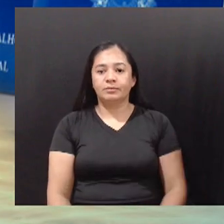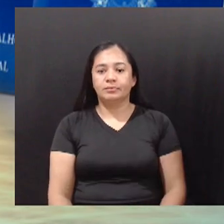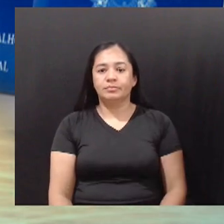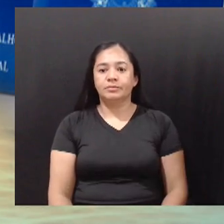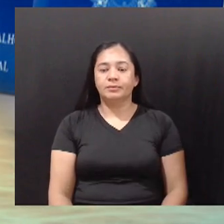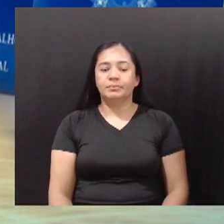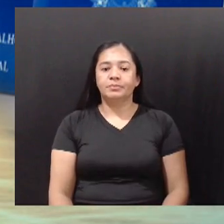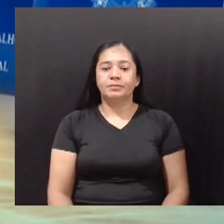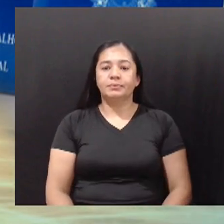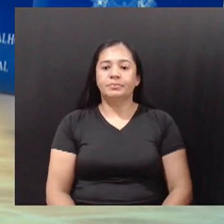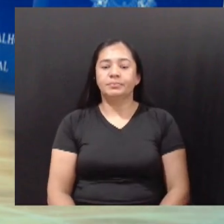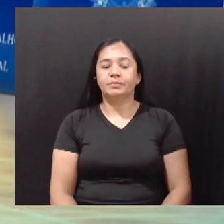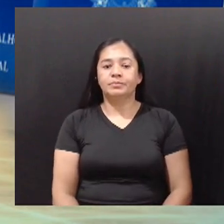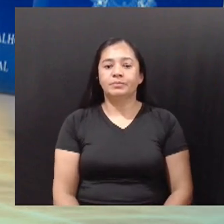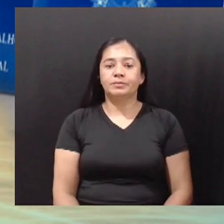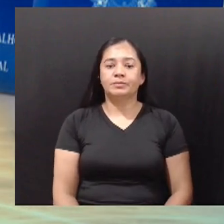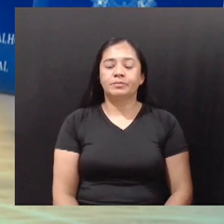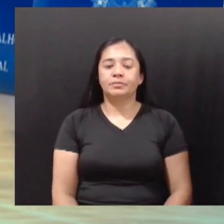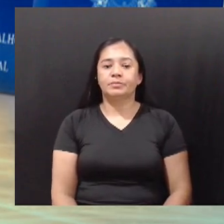tarde.